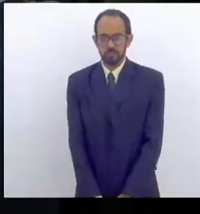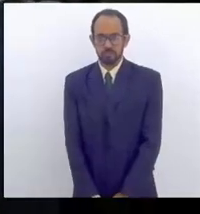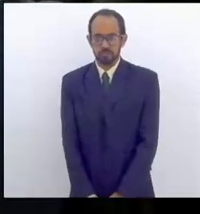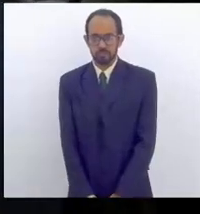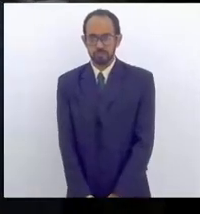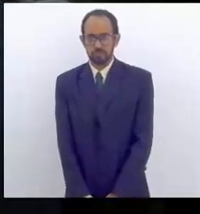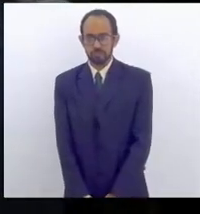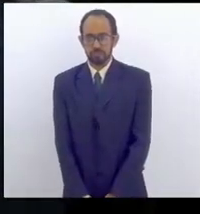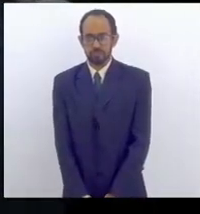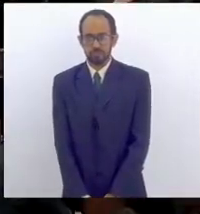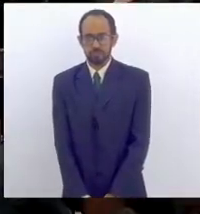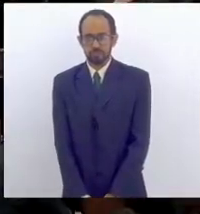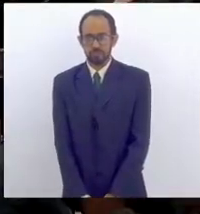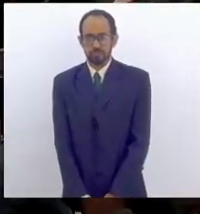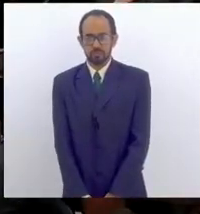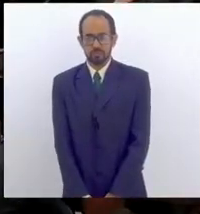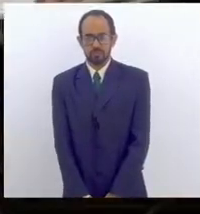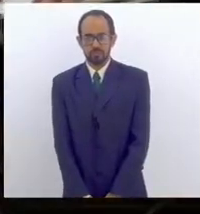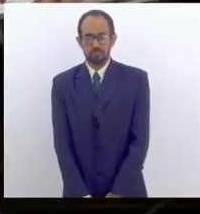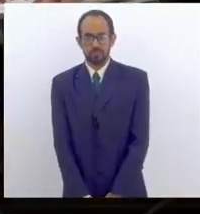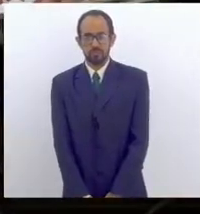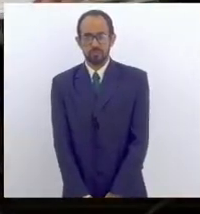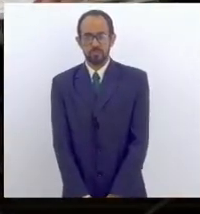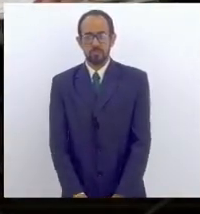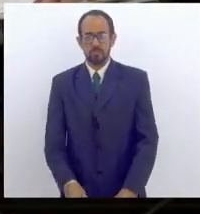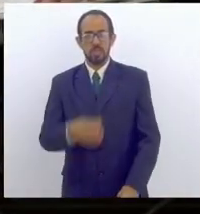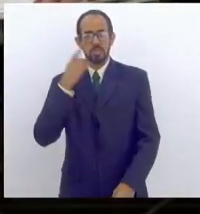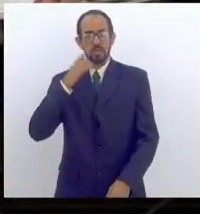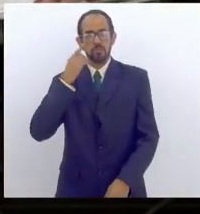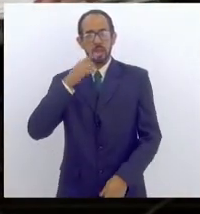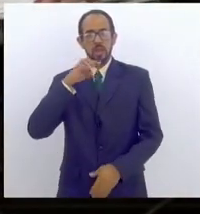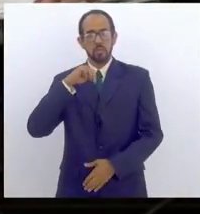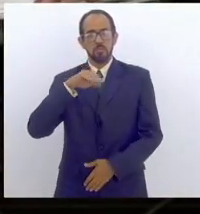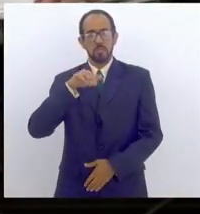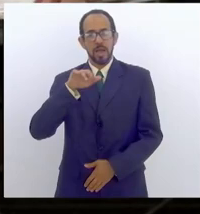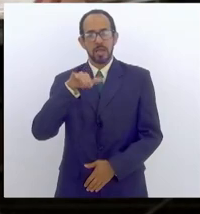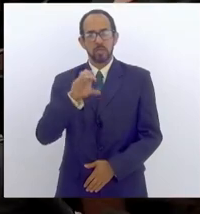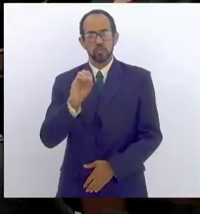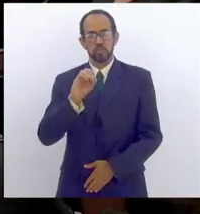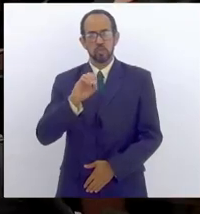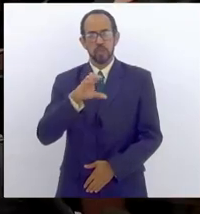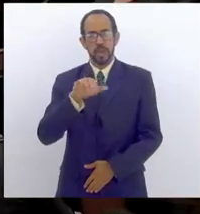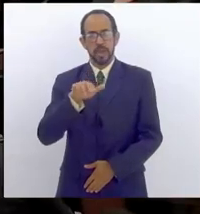Obrigado. Continuando. Deputado Márcio Canella.